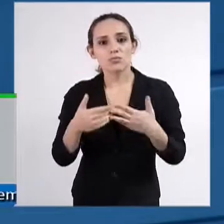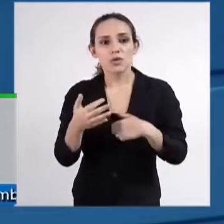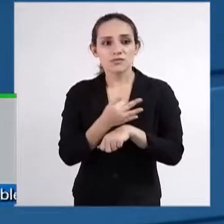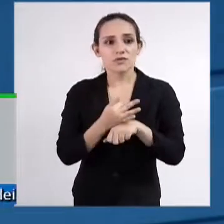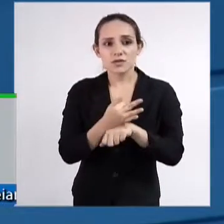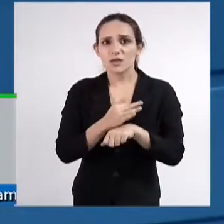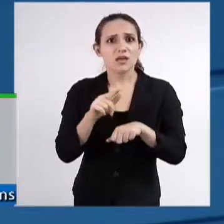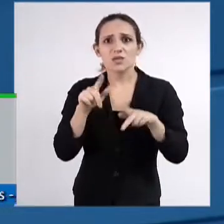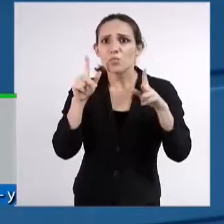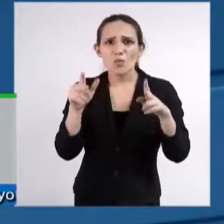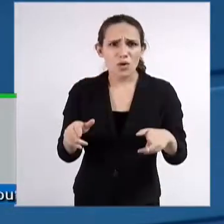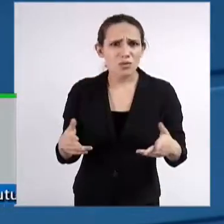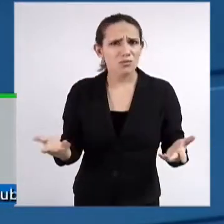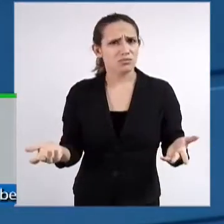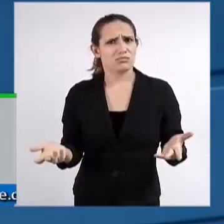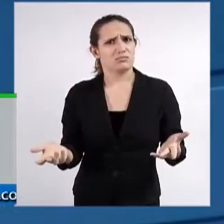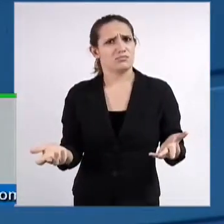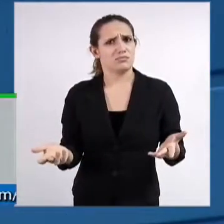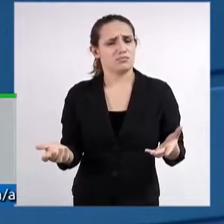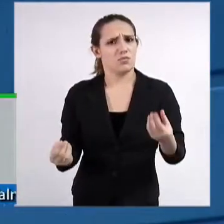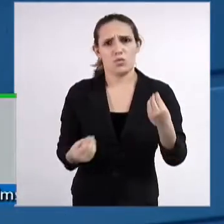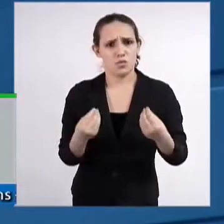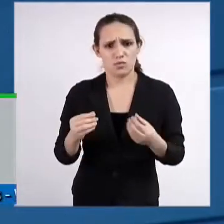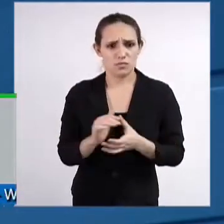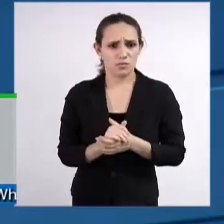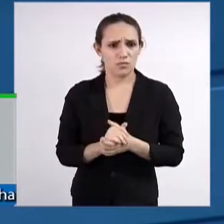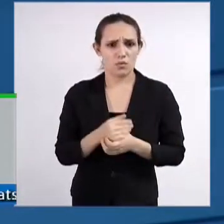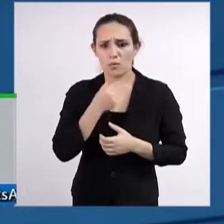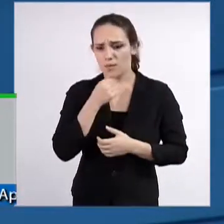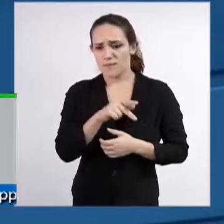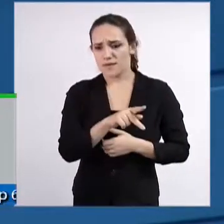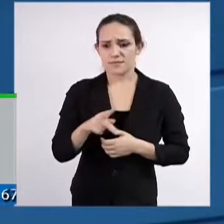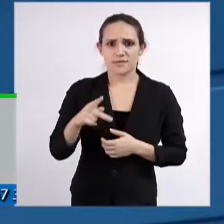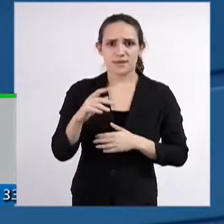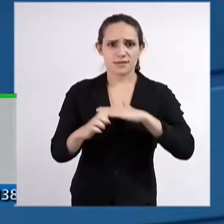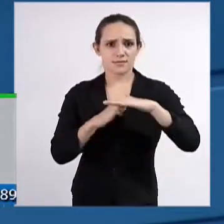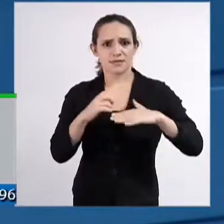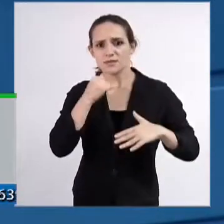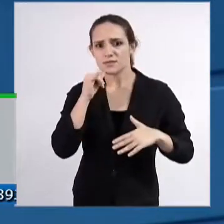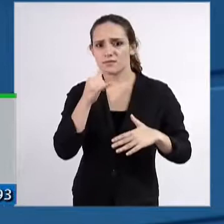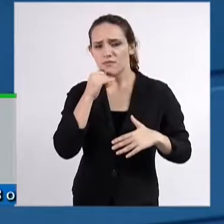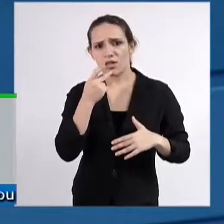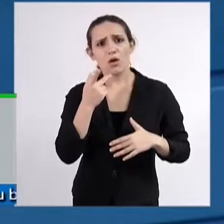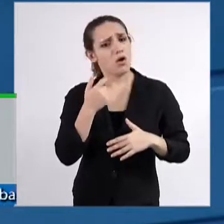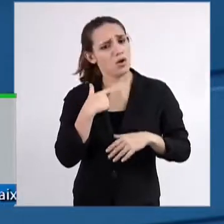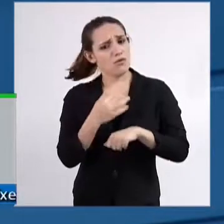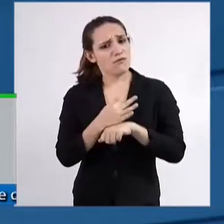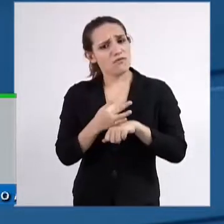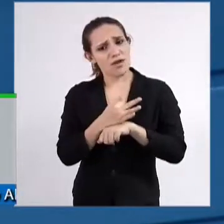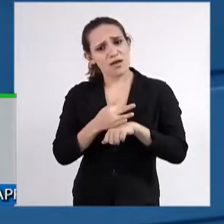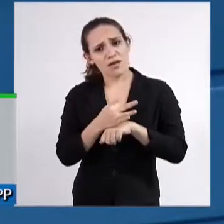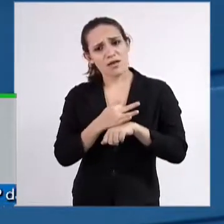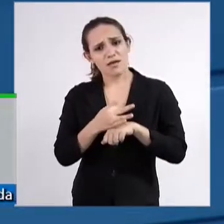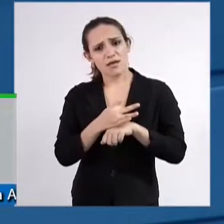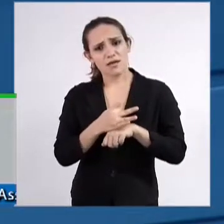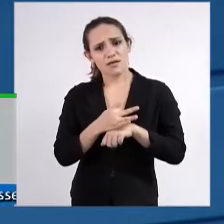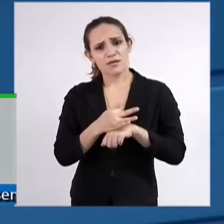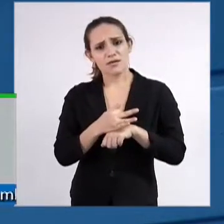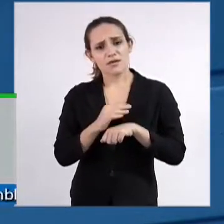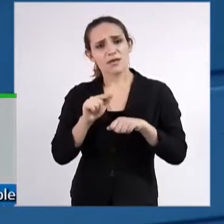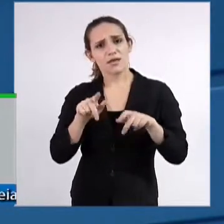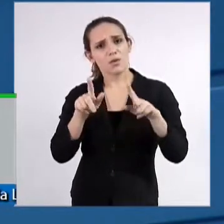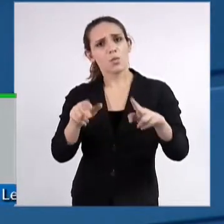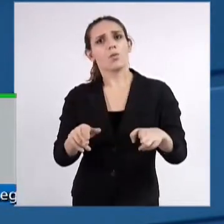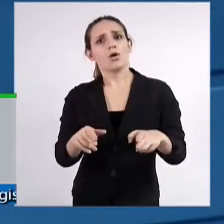vem a mesma cobrança ou a maior. O próprio presidente da Energisa disse que ficou de férias 15 dias e a conta dele veio meio valor,